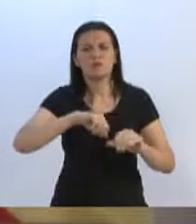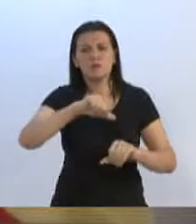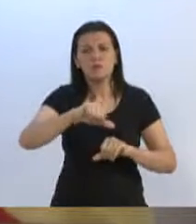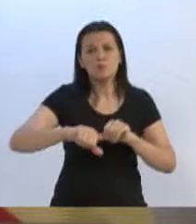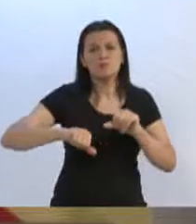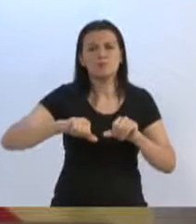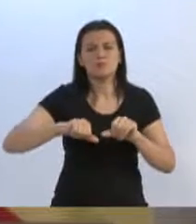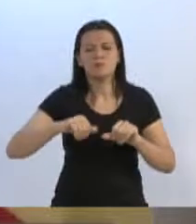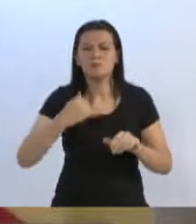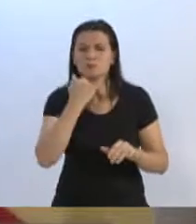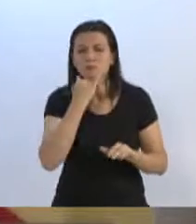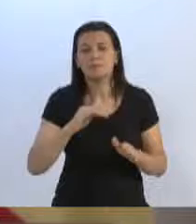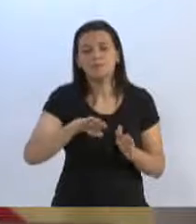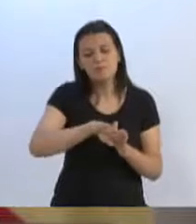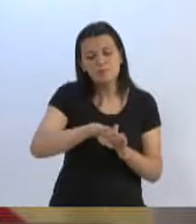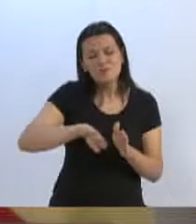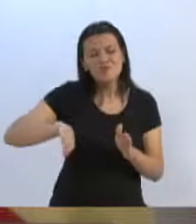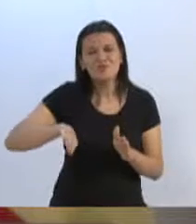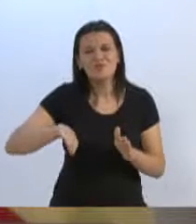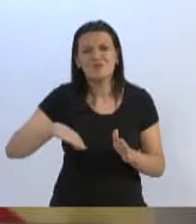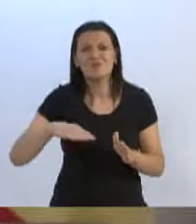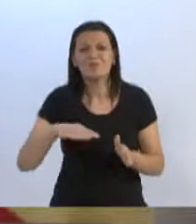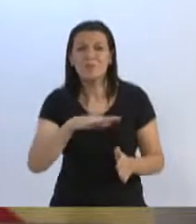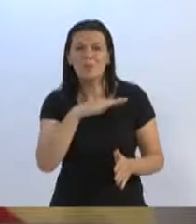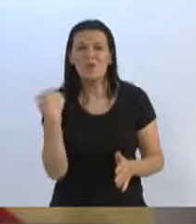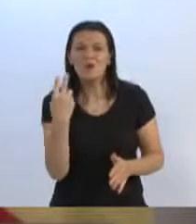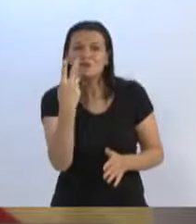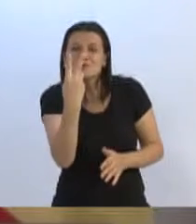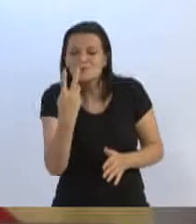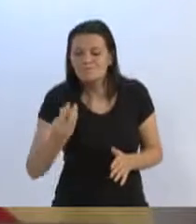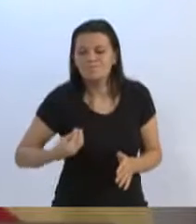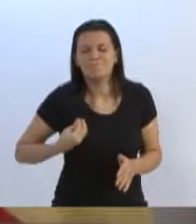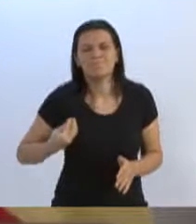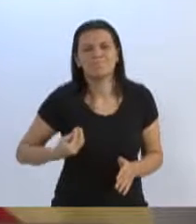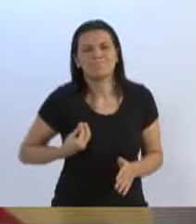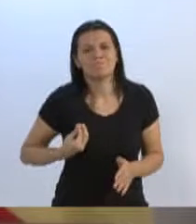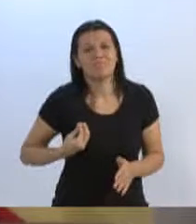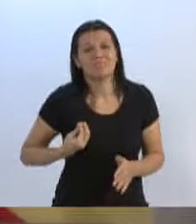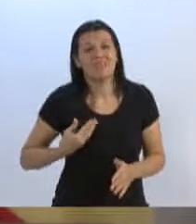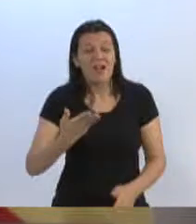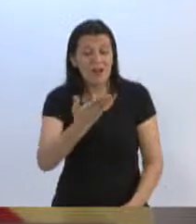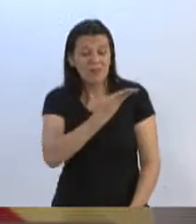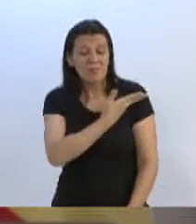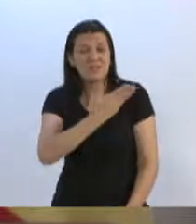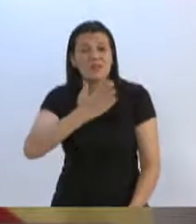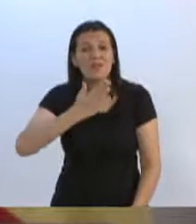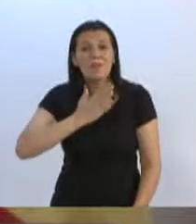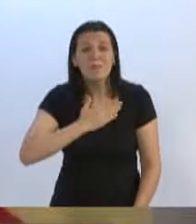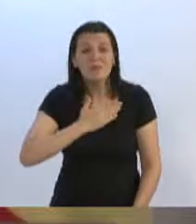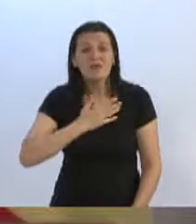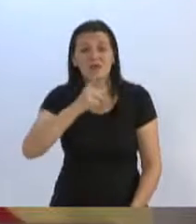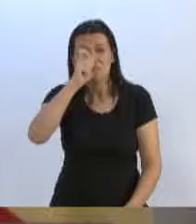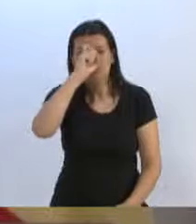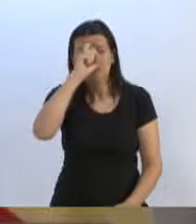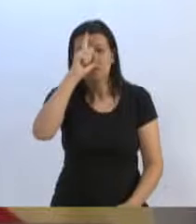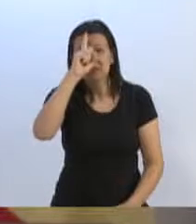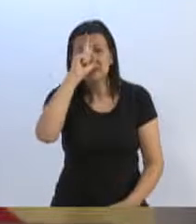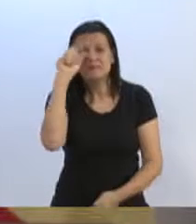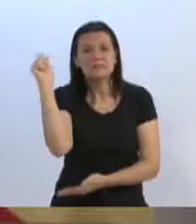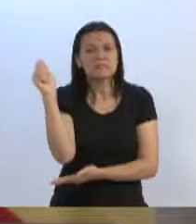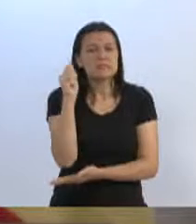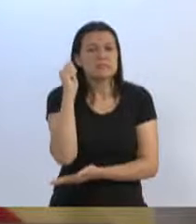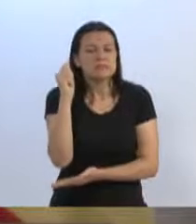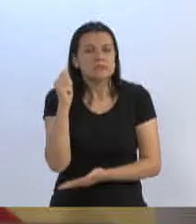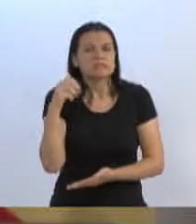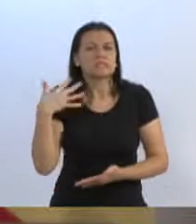tirou, ceifou aí 2 vidas, outras vidas, uma inclusive amiga minha, que está no hospital em estado grave, e que